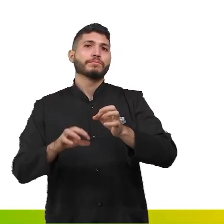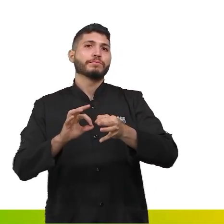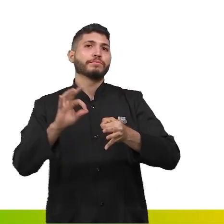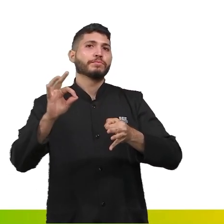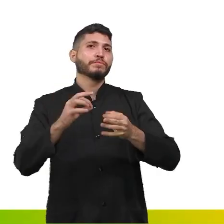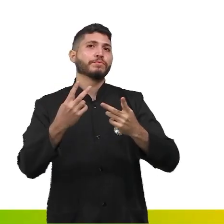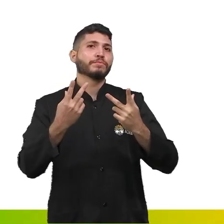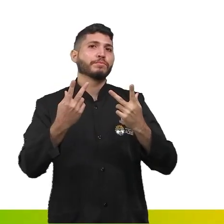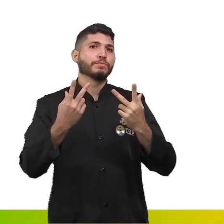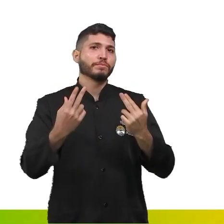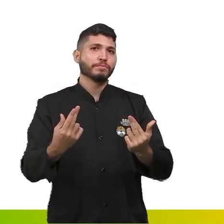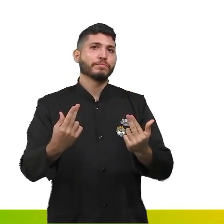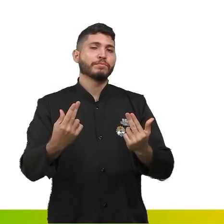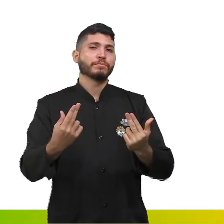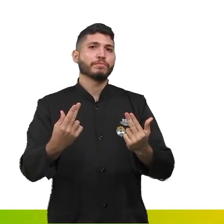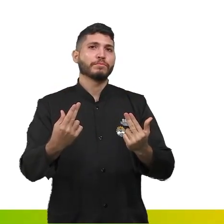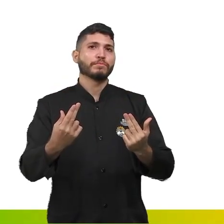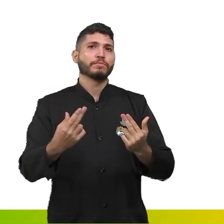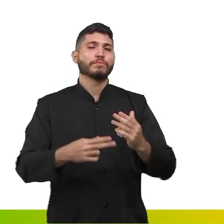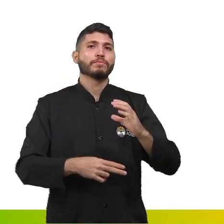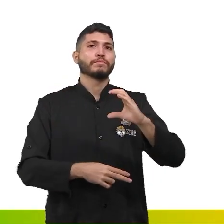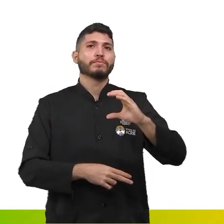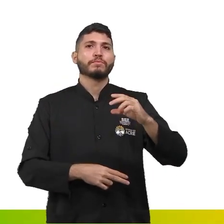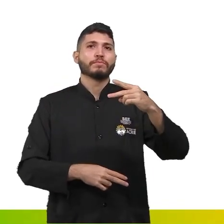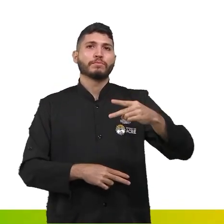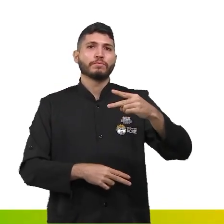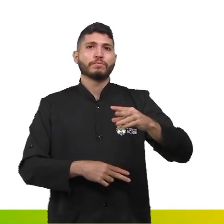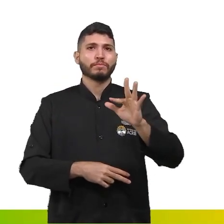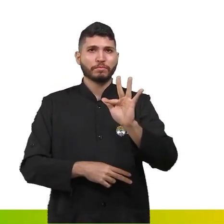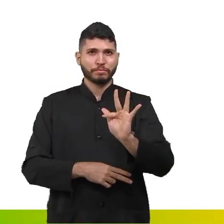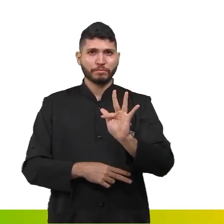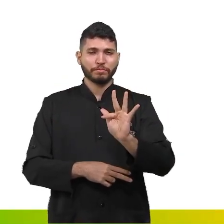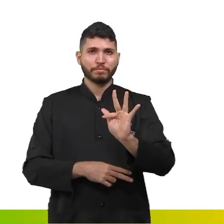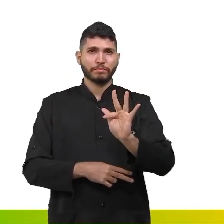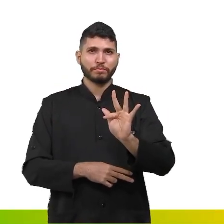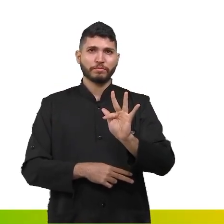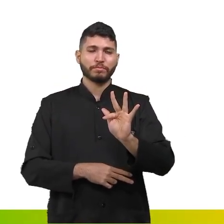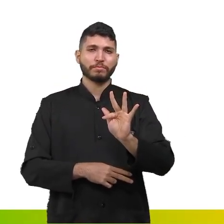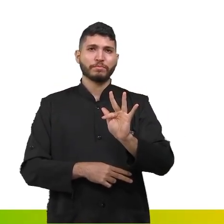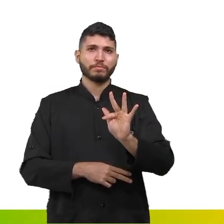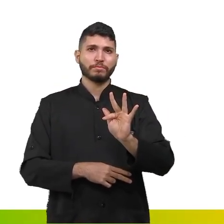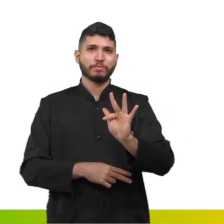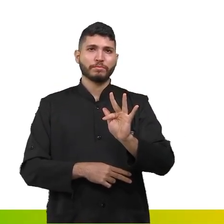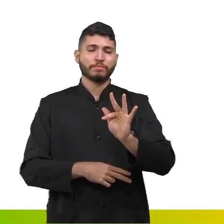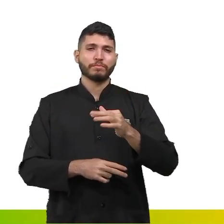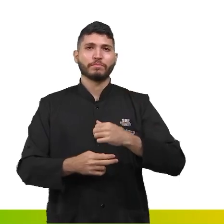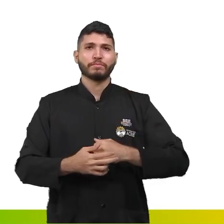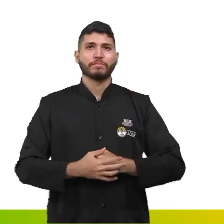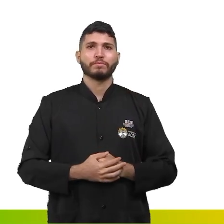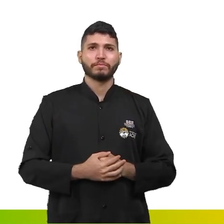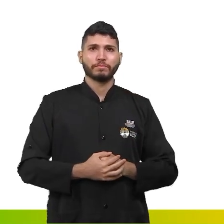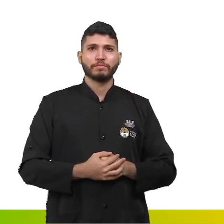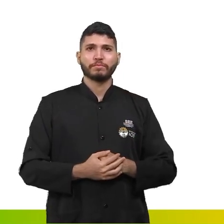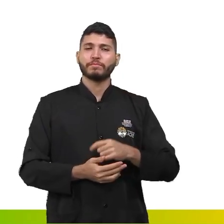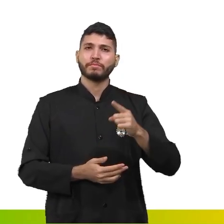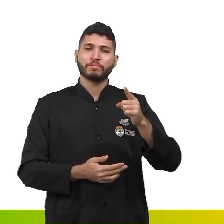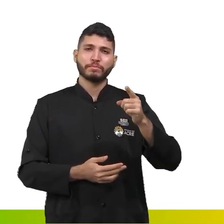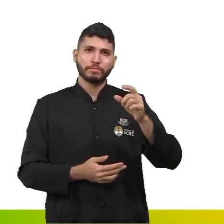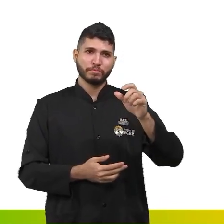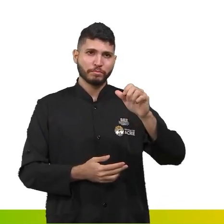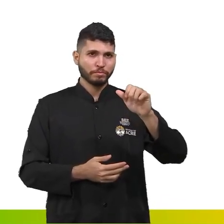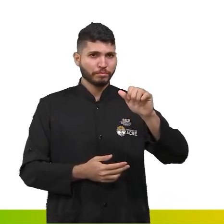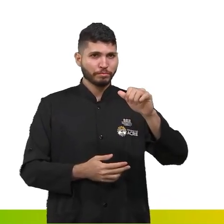mesma medida. Então, C é igual a F. Então, por isso nós temos o caso ângulo, lado,